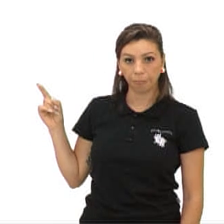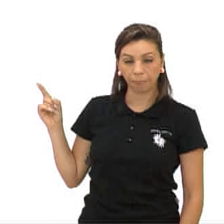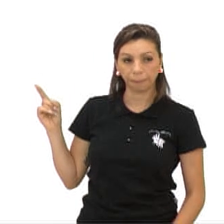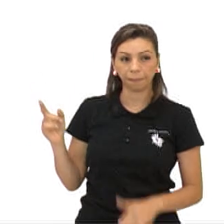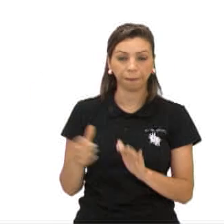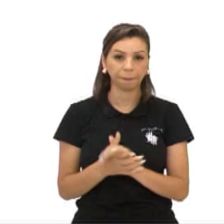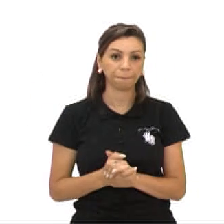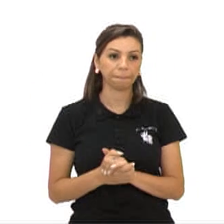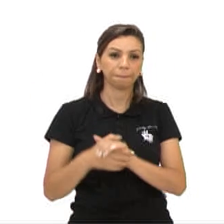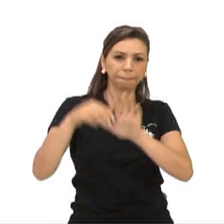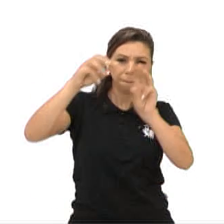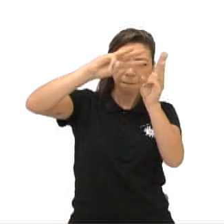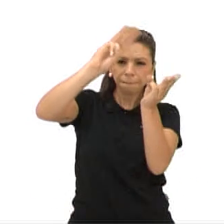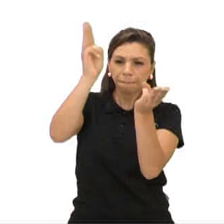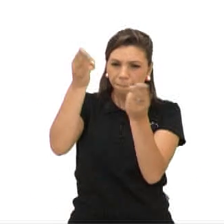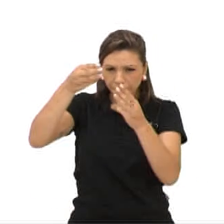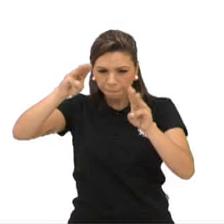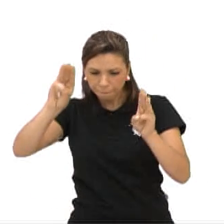neste mapa,